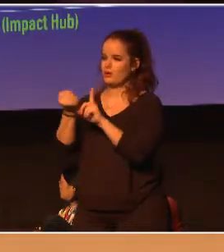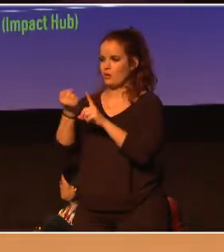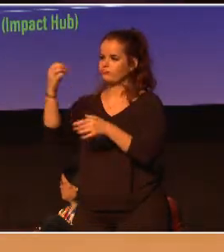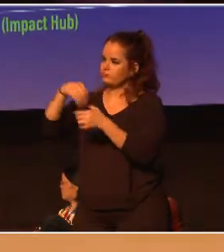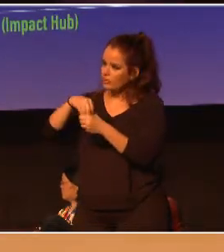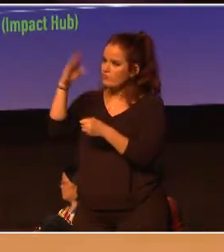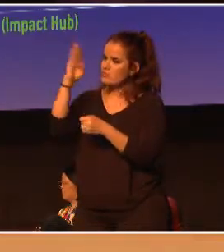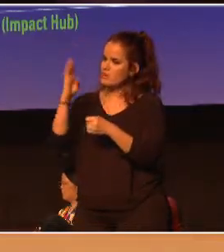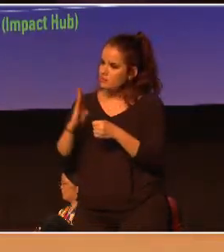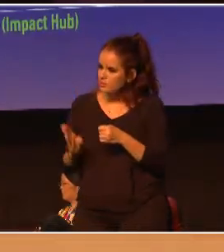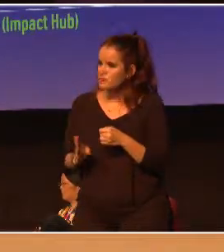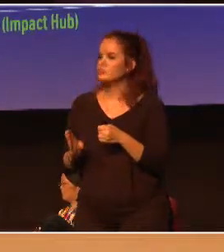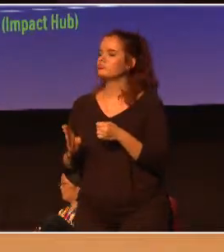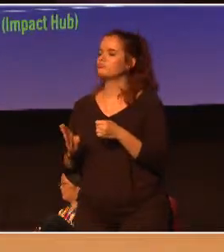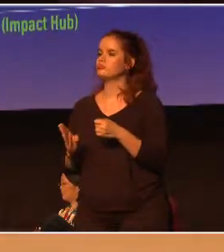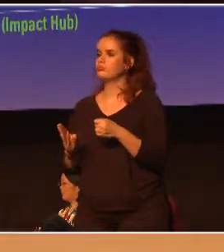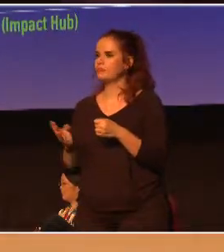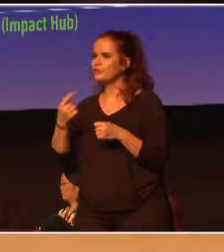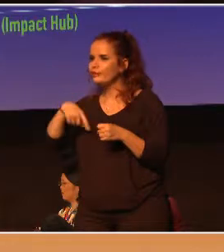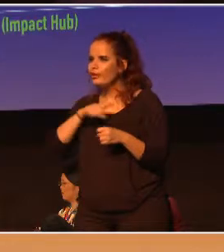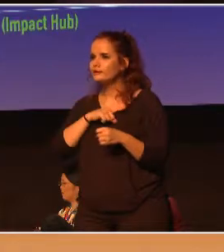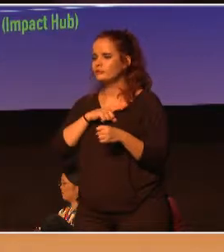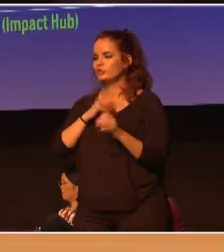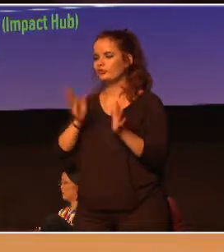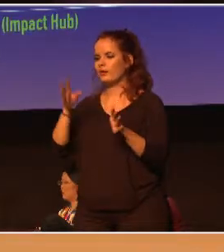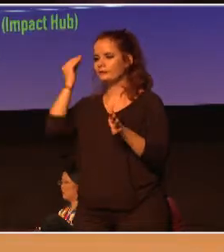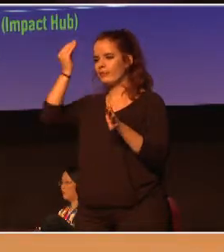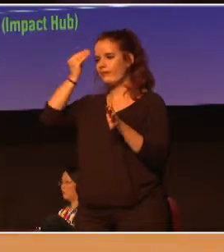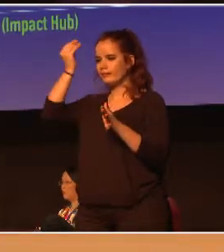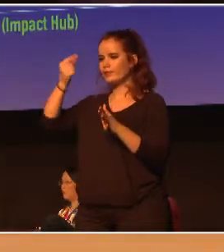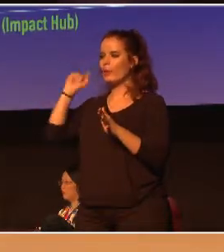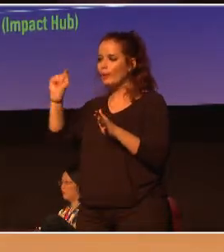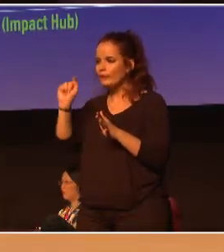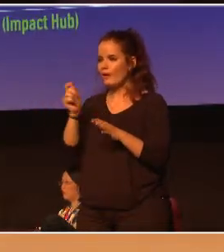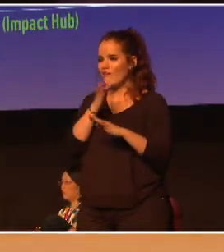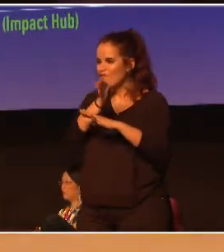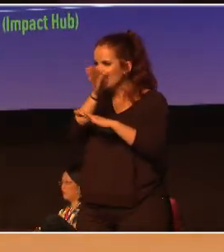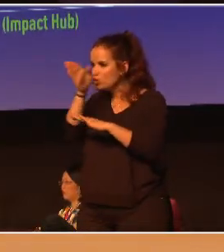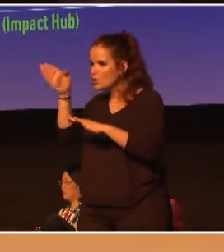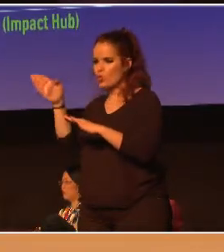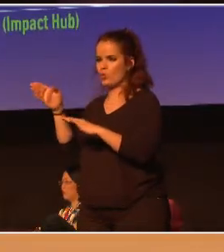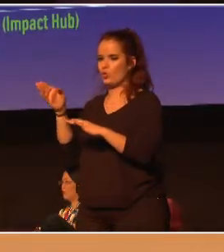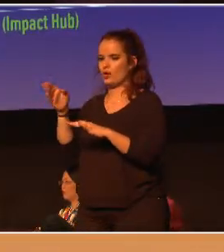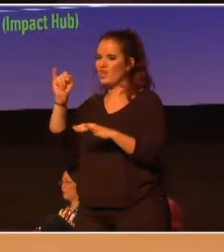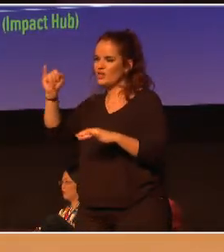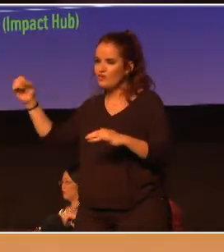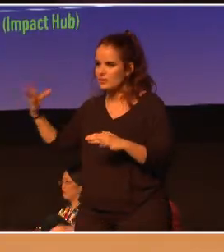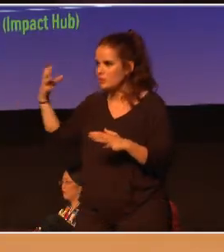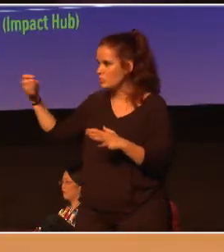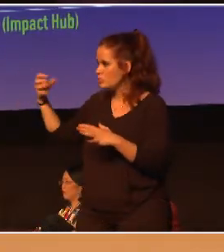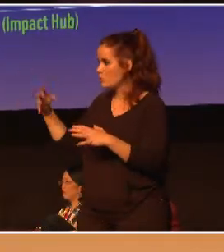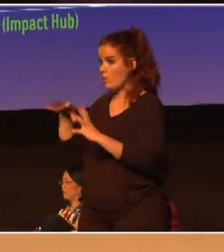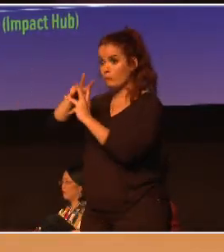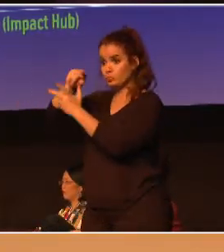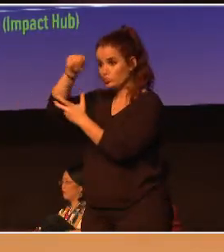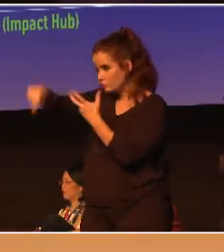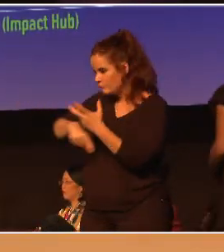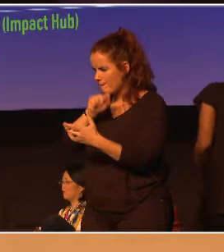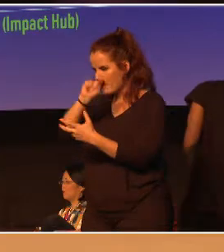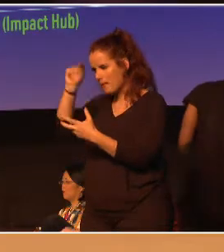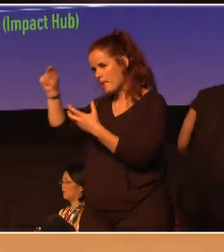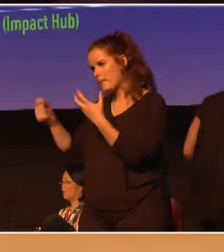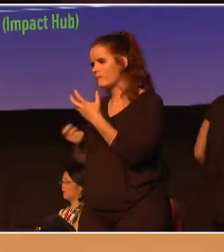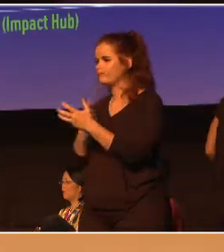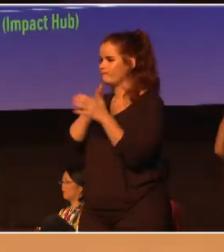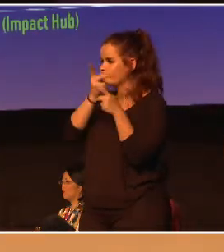Brasil. Nós viemos de uma experiência de visitar alguns centros de inovação pelo mundo e aqui no Brasil, que sempre tem aquele mesmo perfil, né?